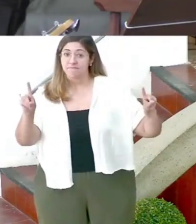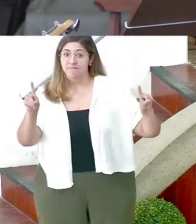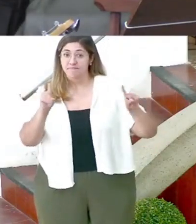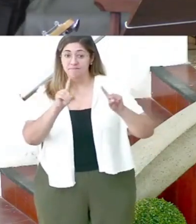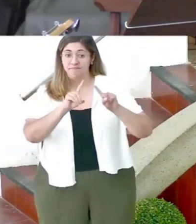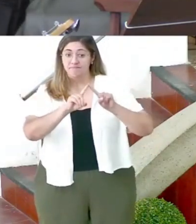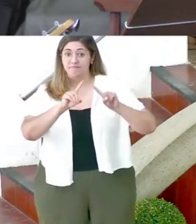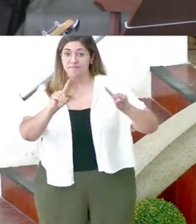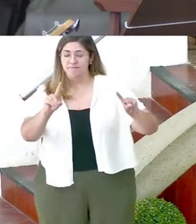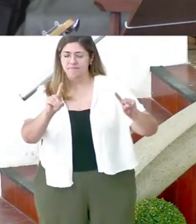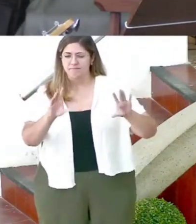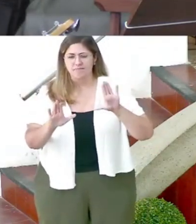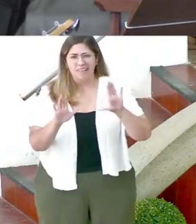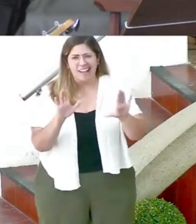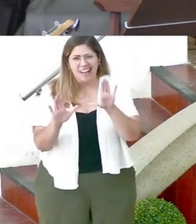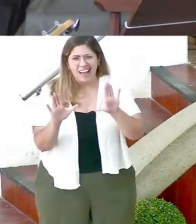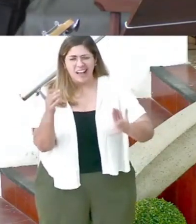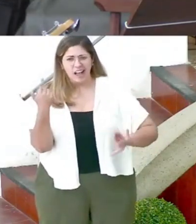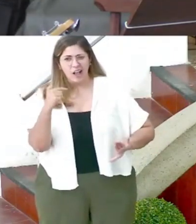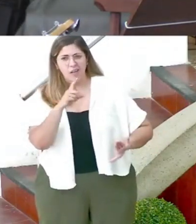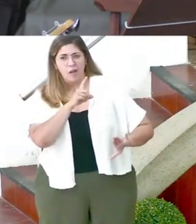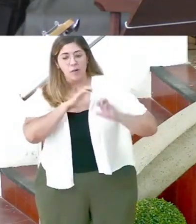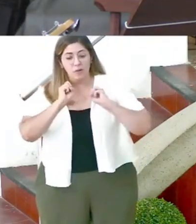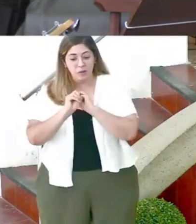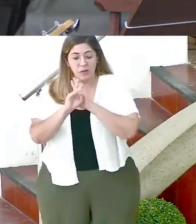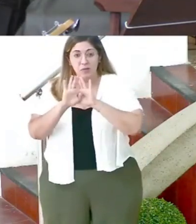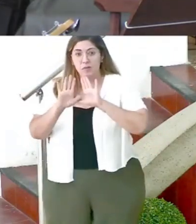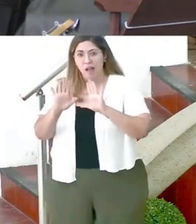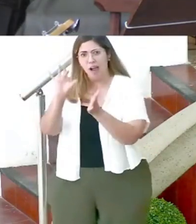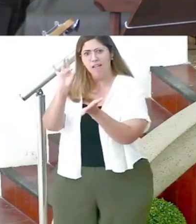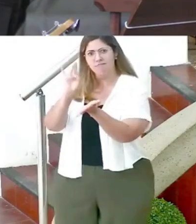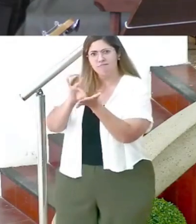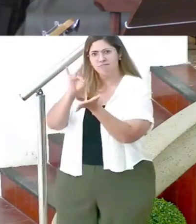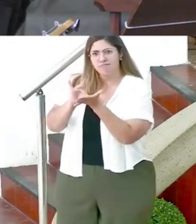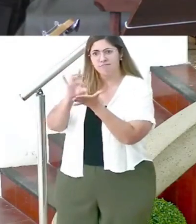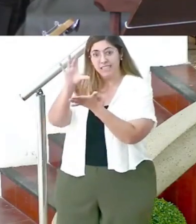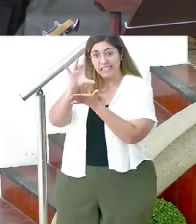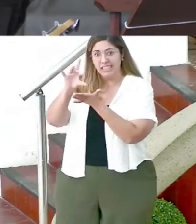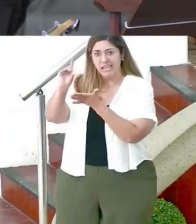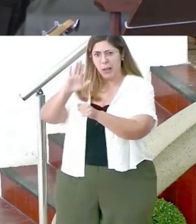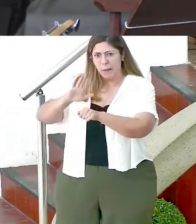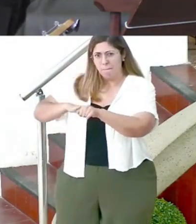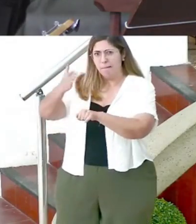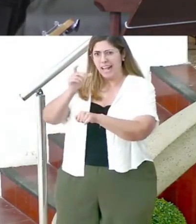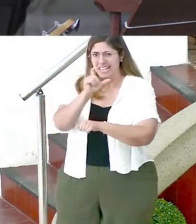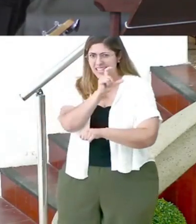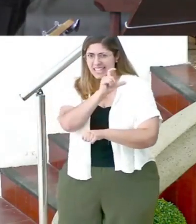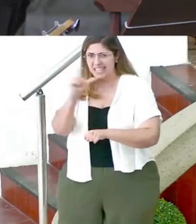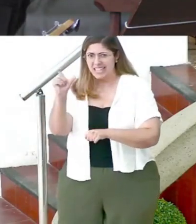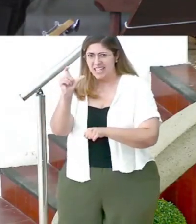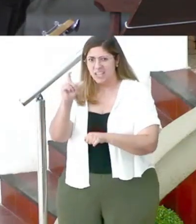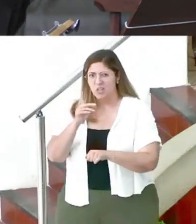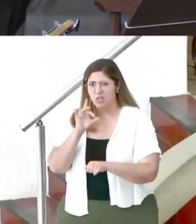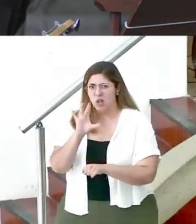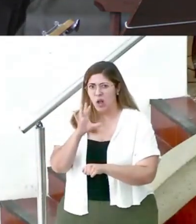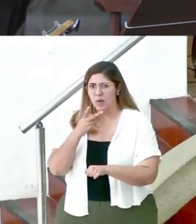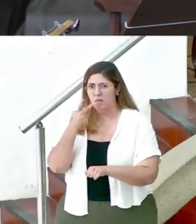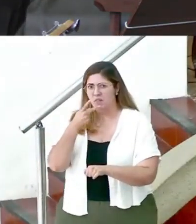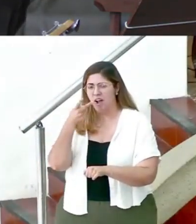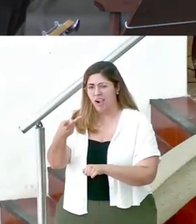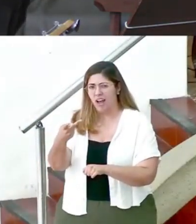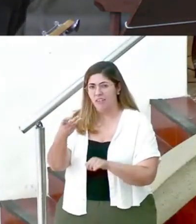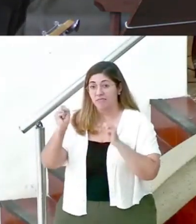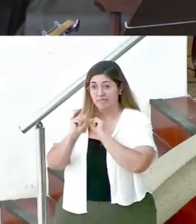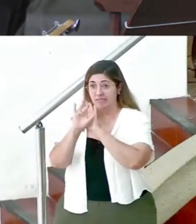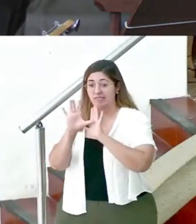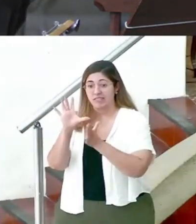Mas, será que existe uma forma de glorificar mesmo a Deus? Algo que talvez vá além da frase glória a Deus? Esse texto parece